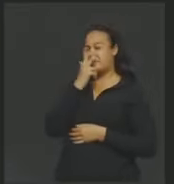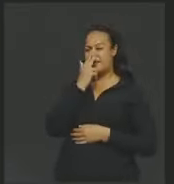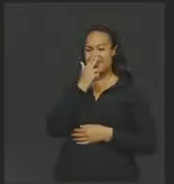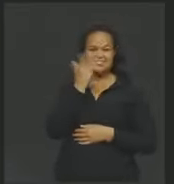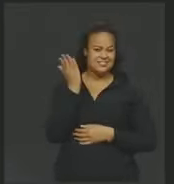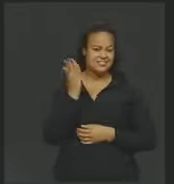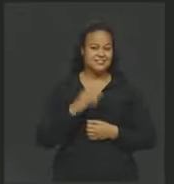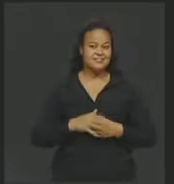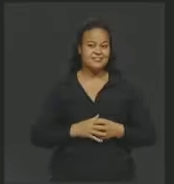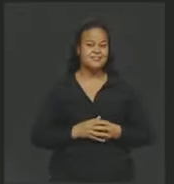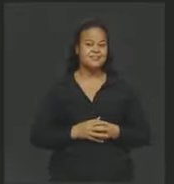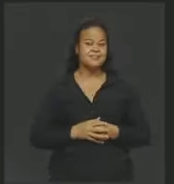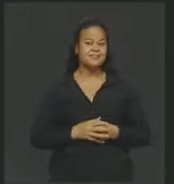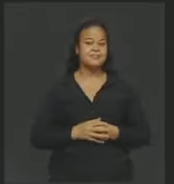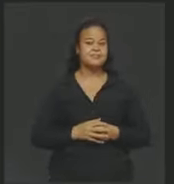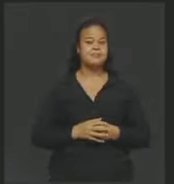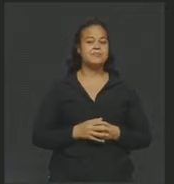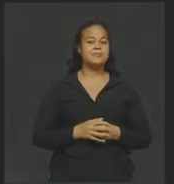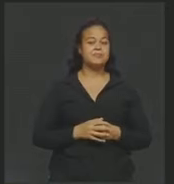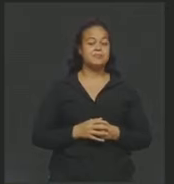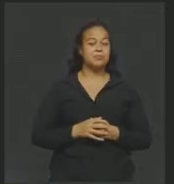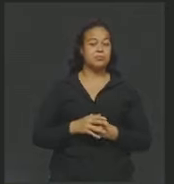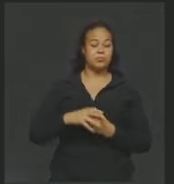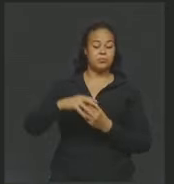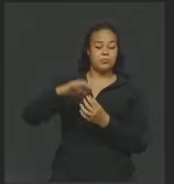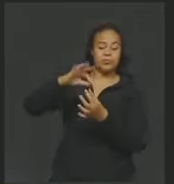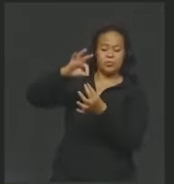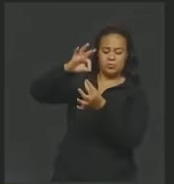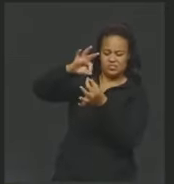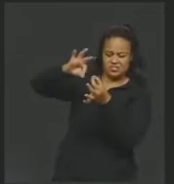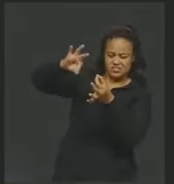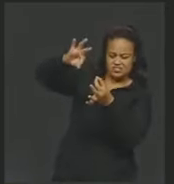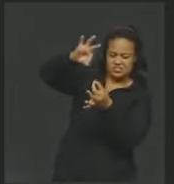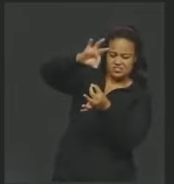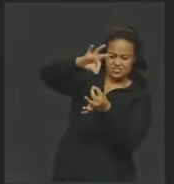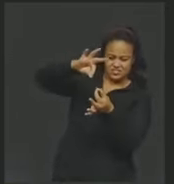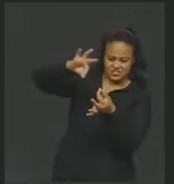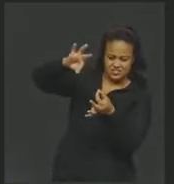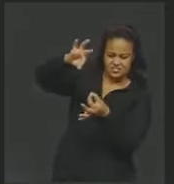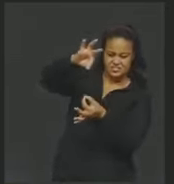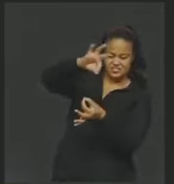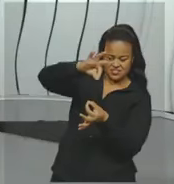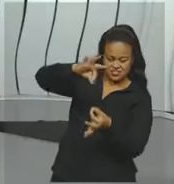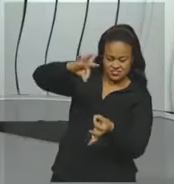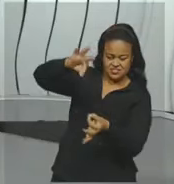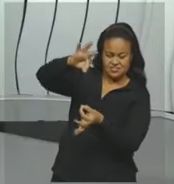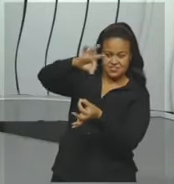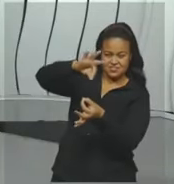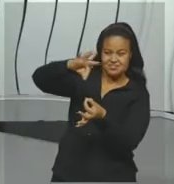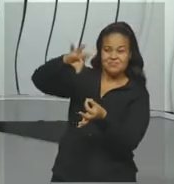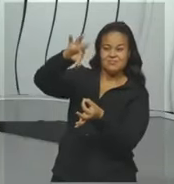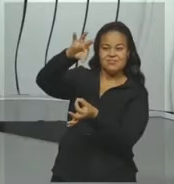girando sobre si mesmo, formando vários planos inclinados. Então, cada descidinha dessa aqui, ó,